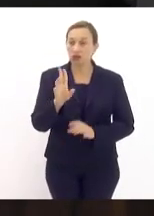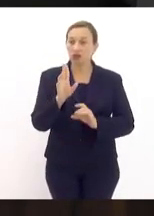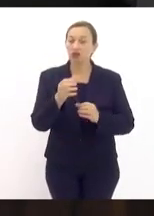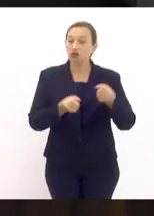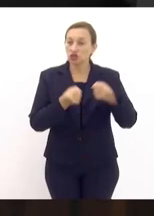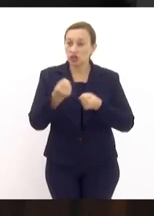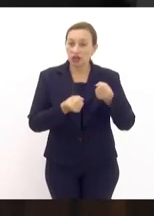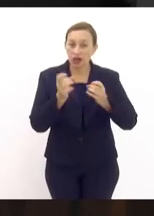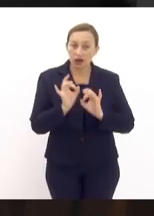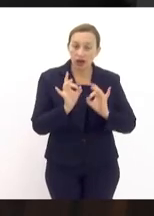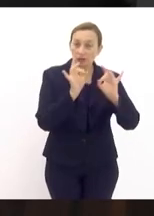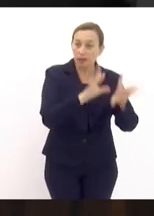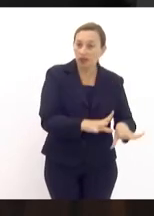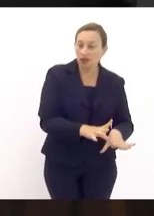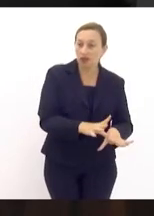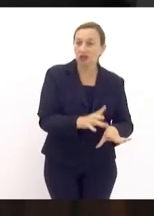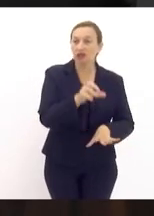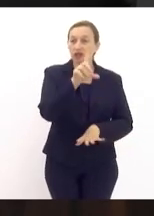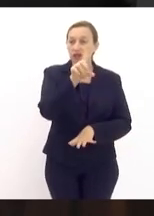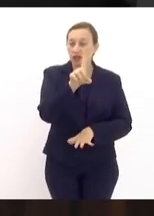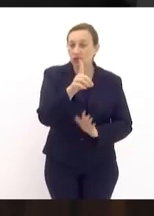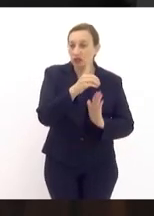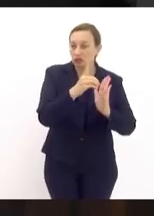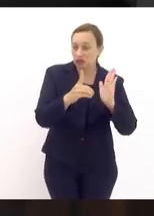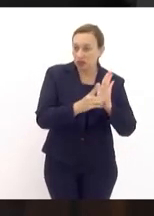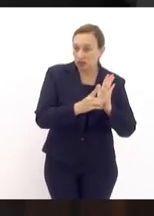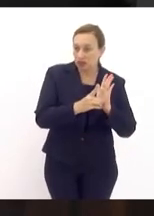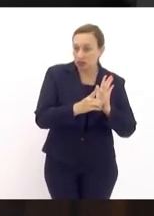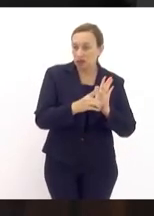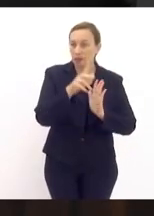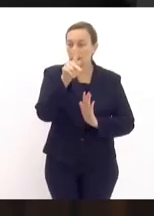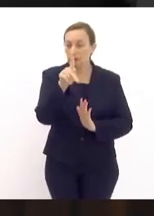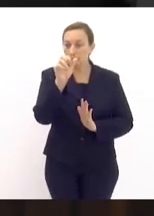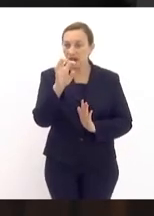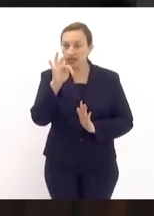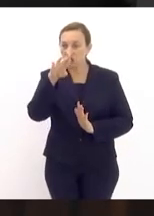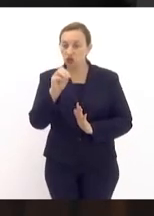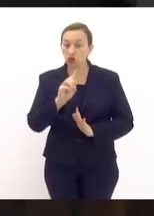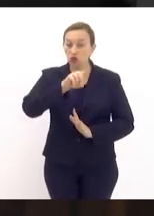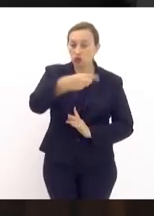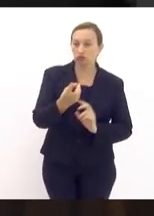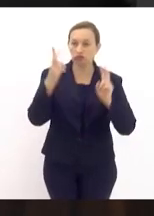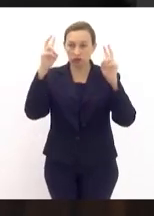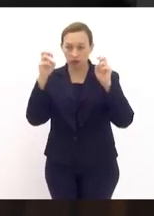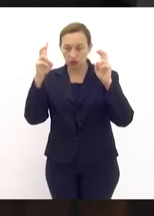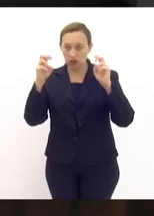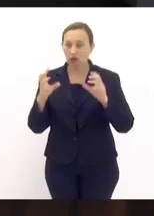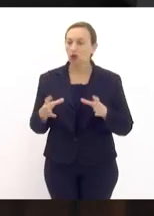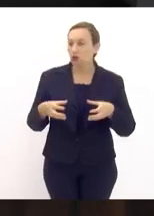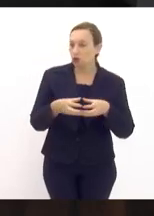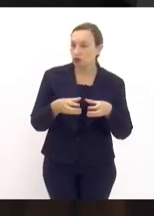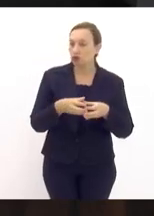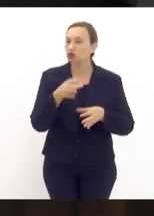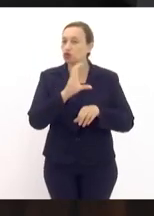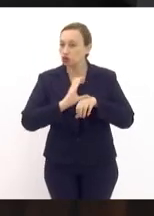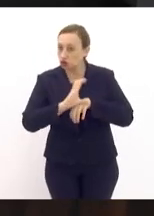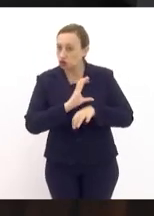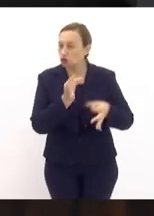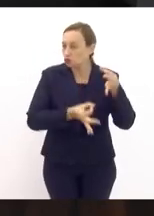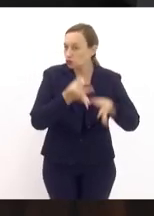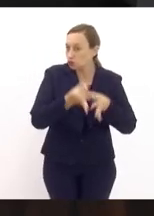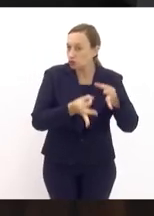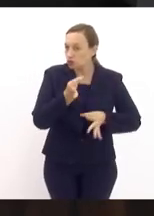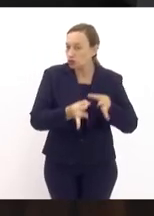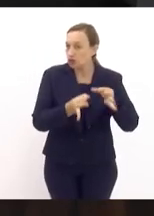em pátios do DETRAN, RJ, e dá outras providências. Pareceres das comissões Constituição e Justiça